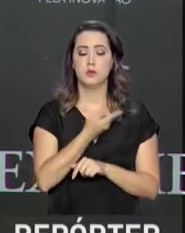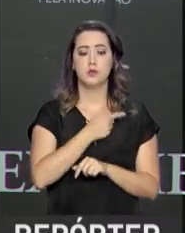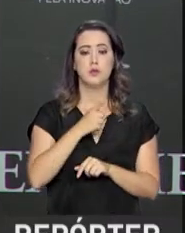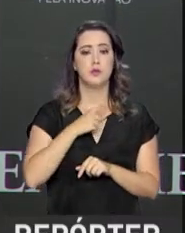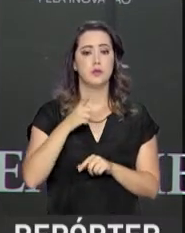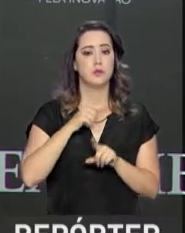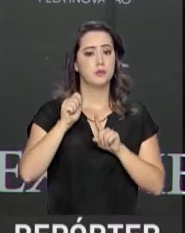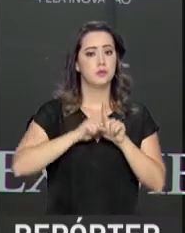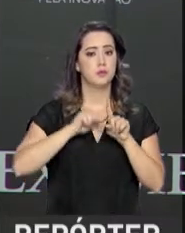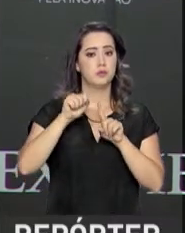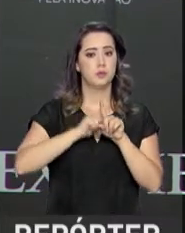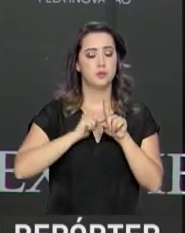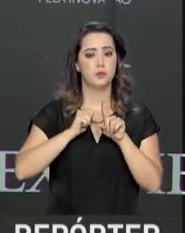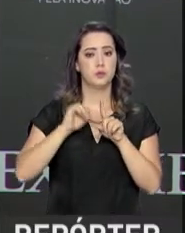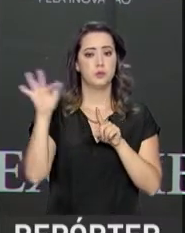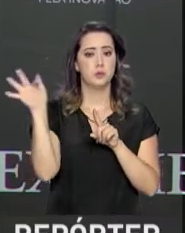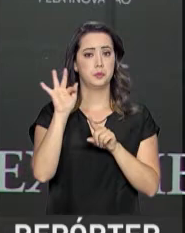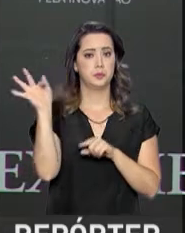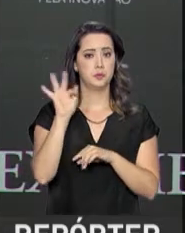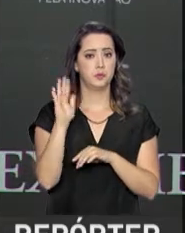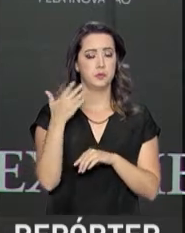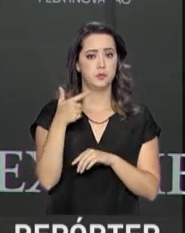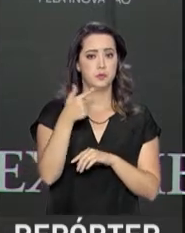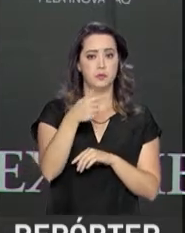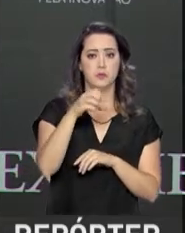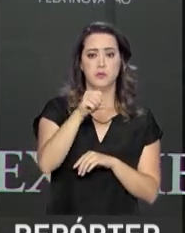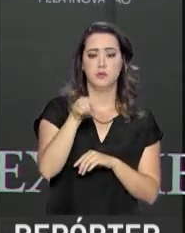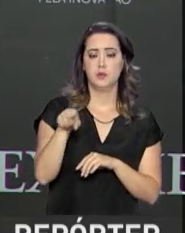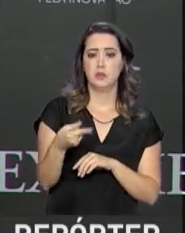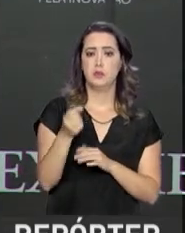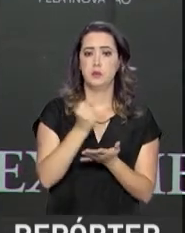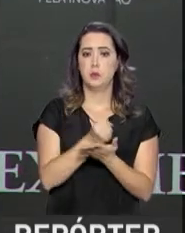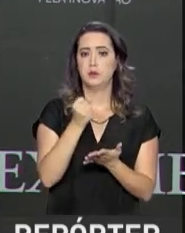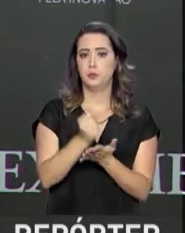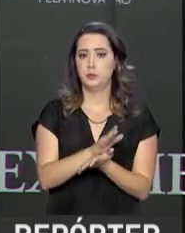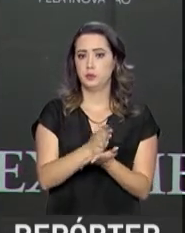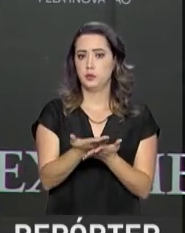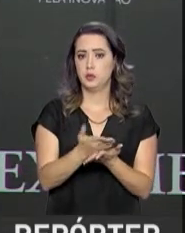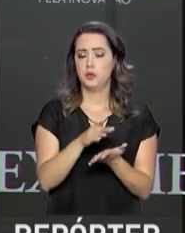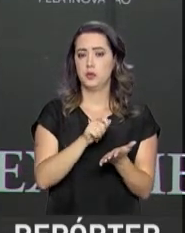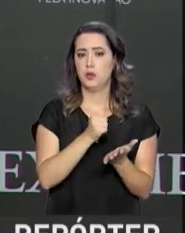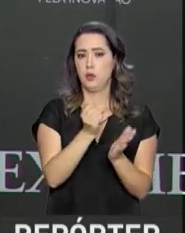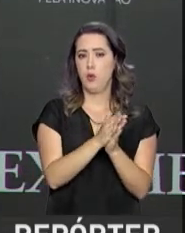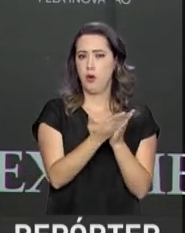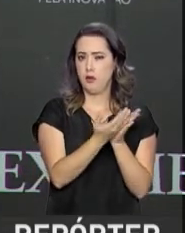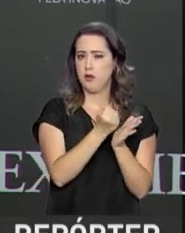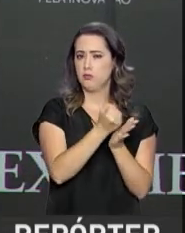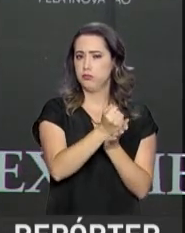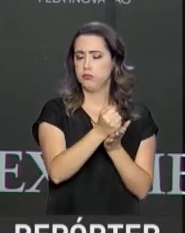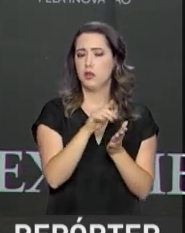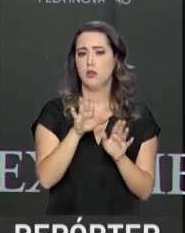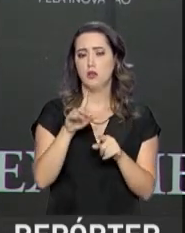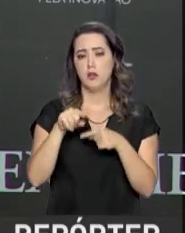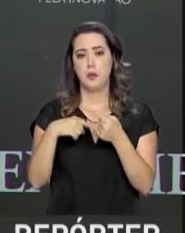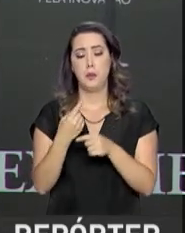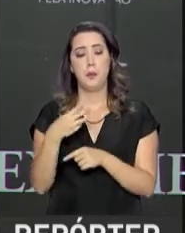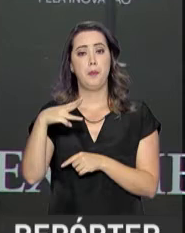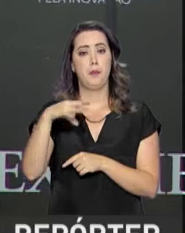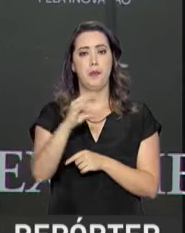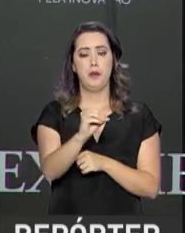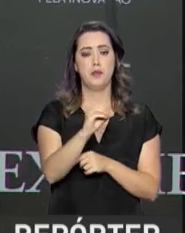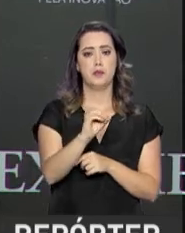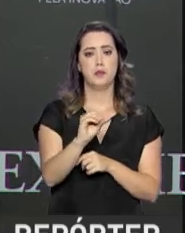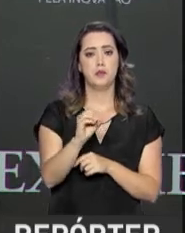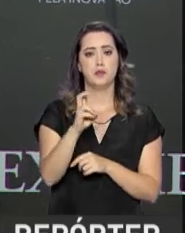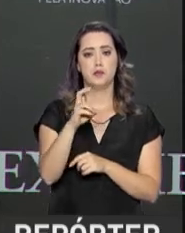no mês de fevereiro cerca de 79 mil carteiras assinadas no mês de fevereiro cerca de 69 mil no mês de março diogo